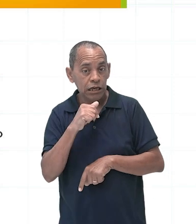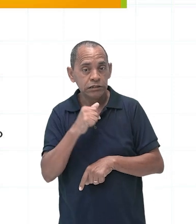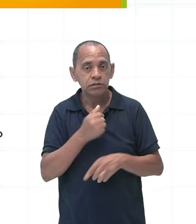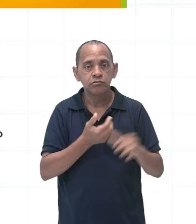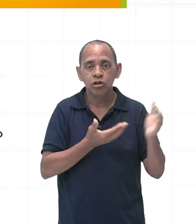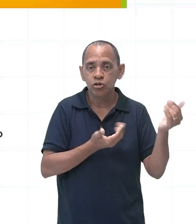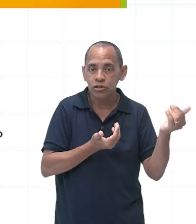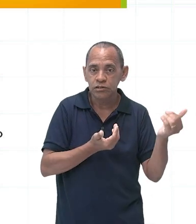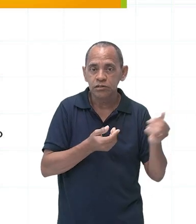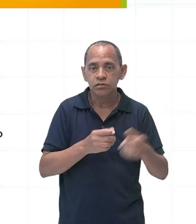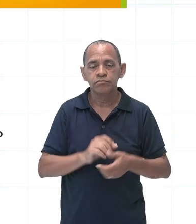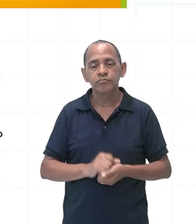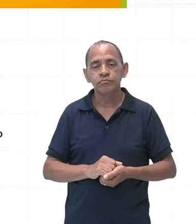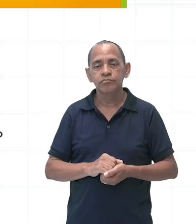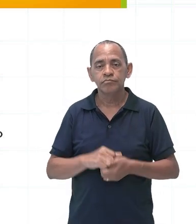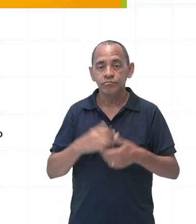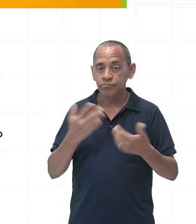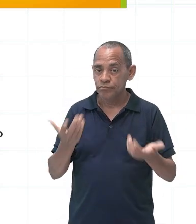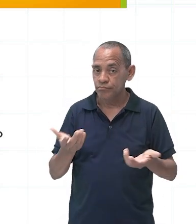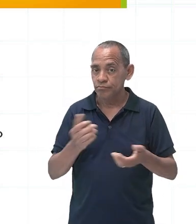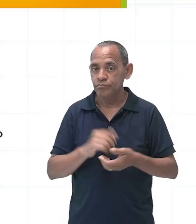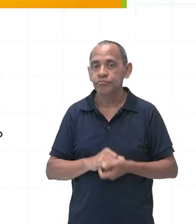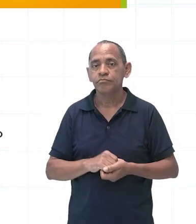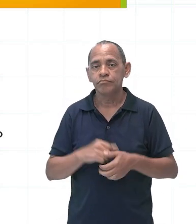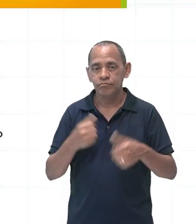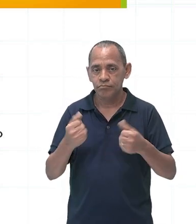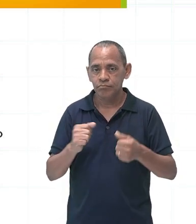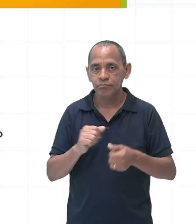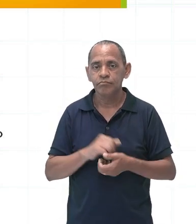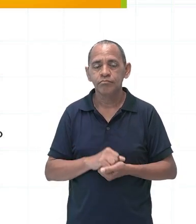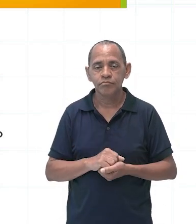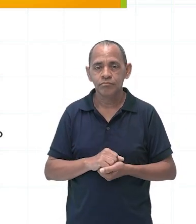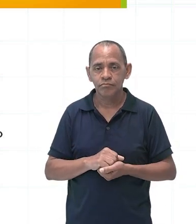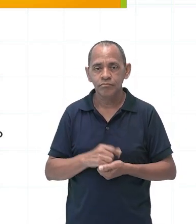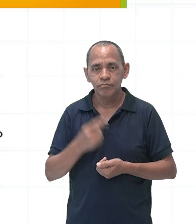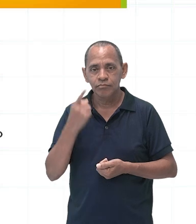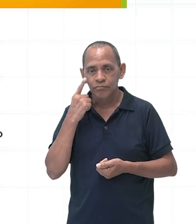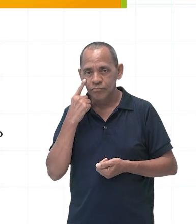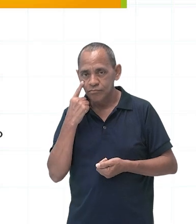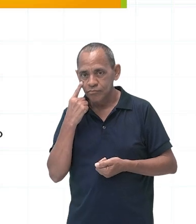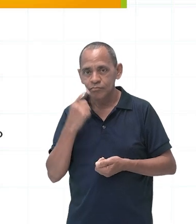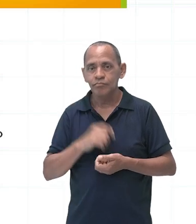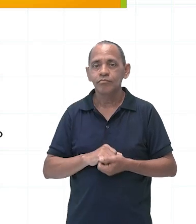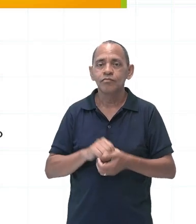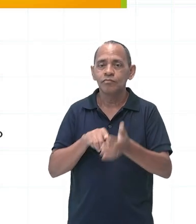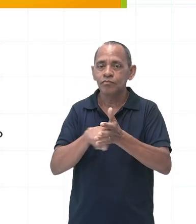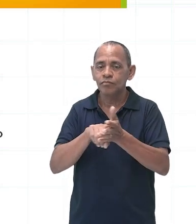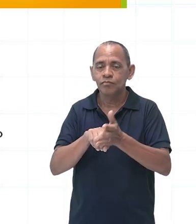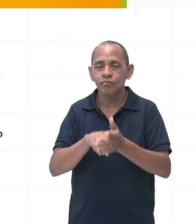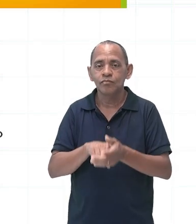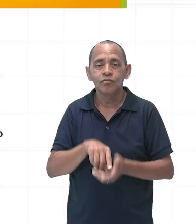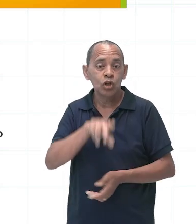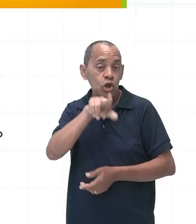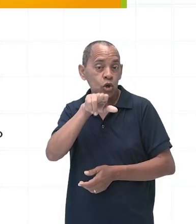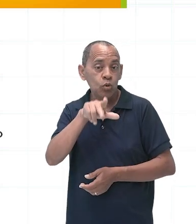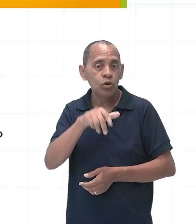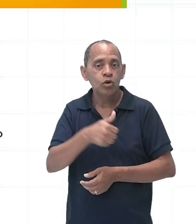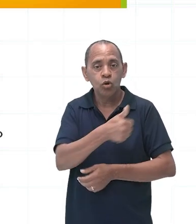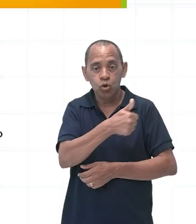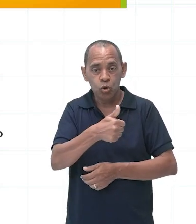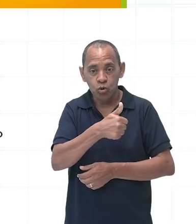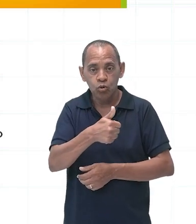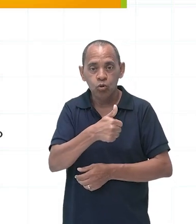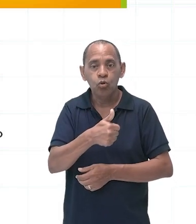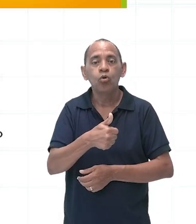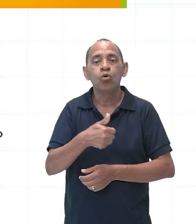ou de ser criança ou de ser adolescente? Faça o cálculo. Se você tem um irmão que tem ali 11 anos e